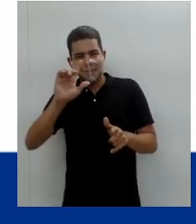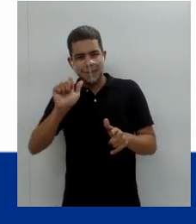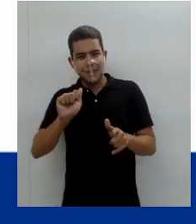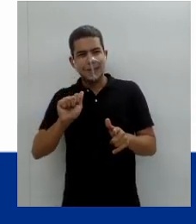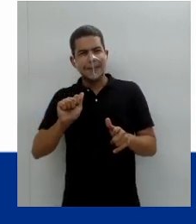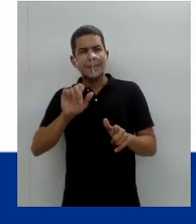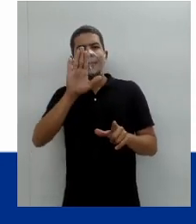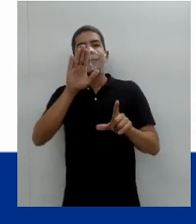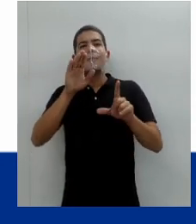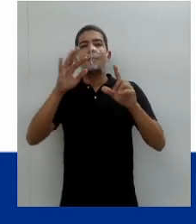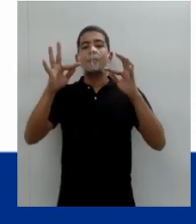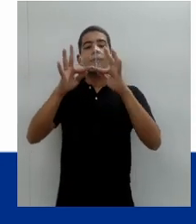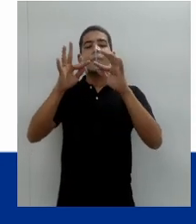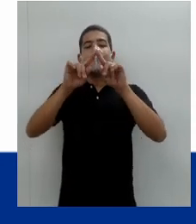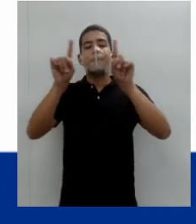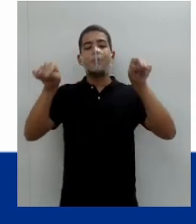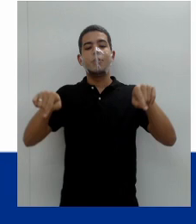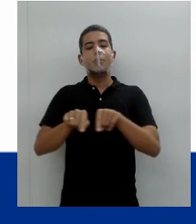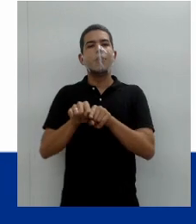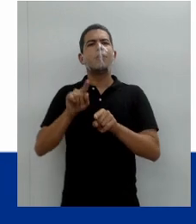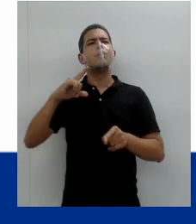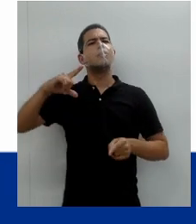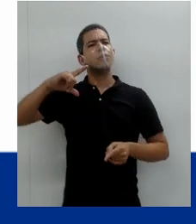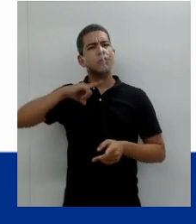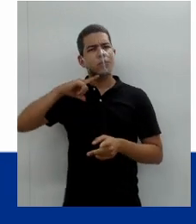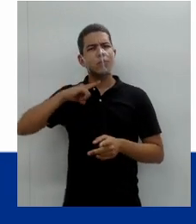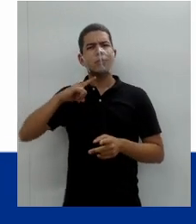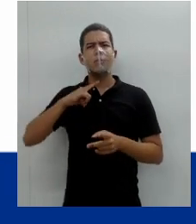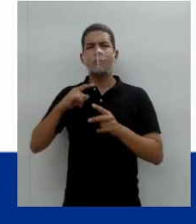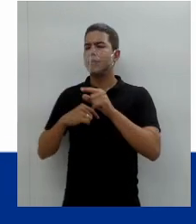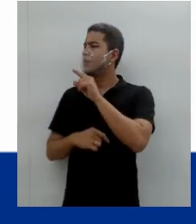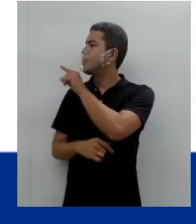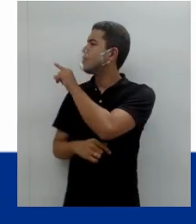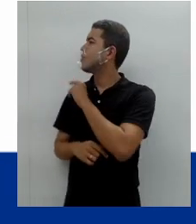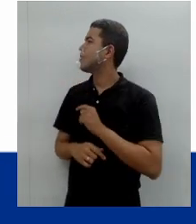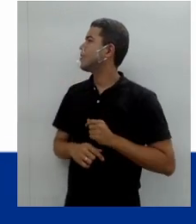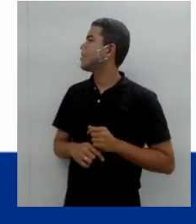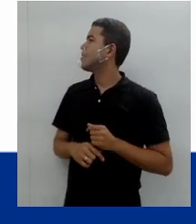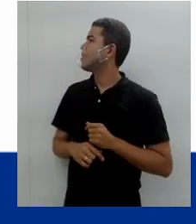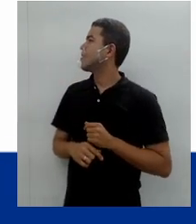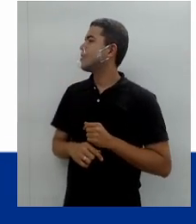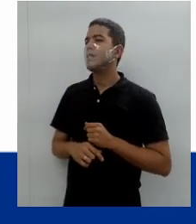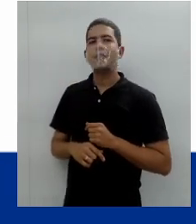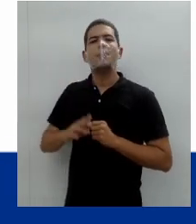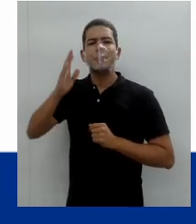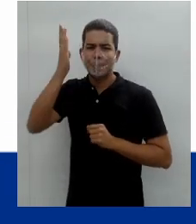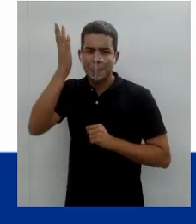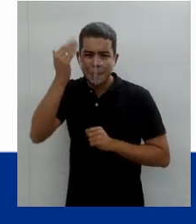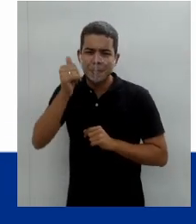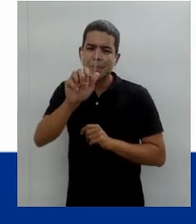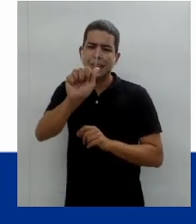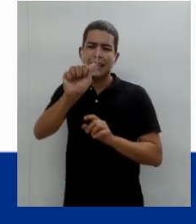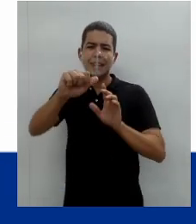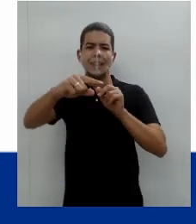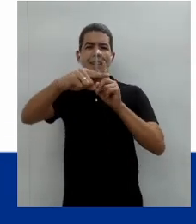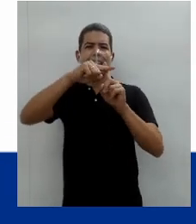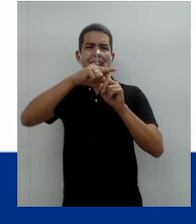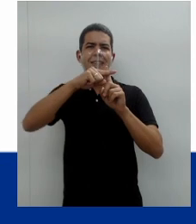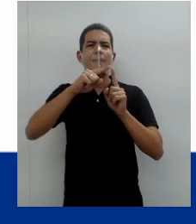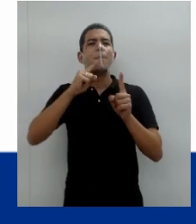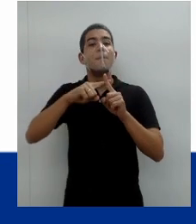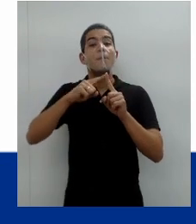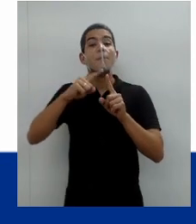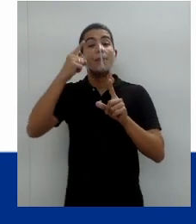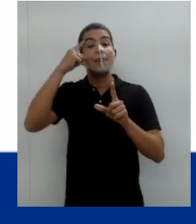que está representada na figura, tu já consegue ver que o coeficiente A dela é positivo, porque a parábola